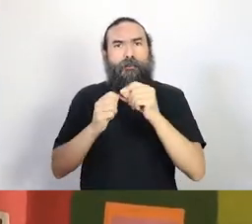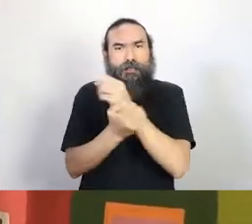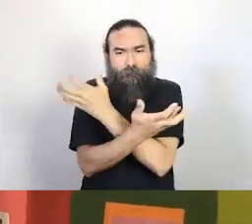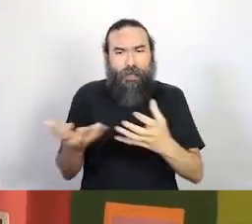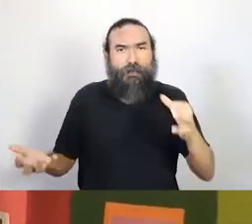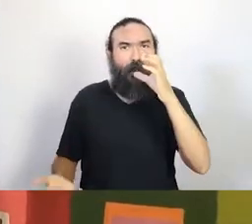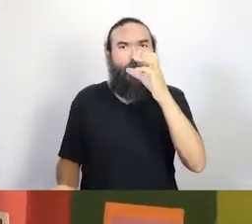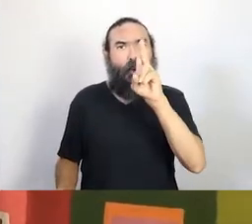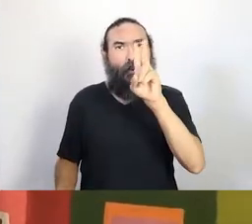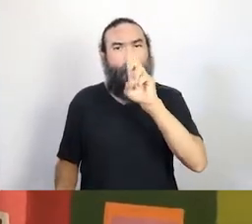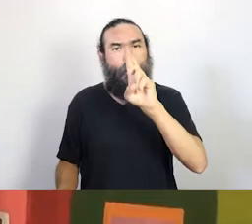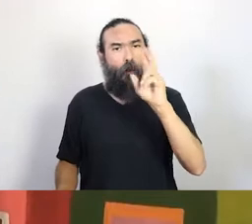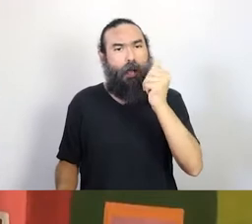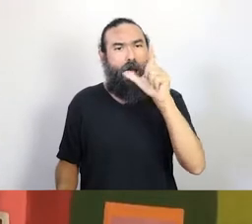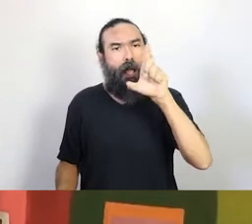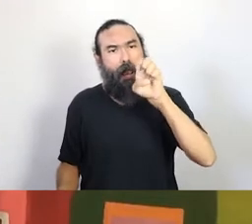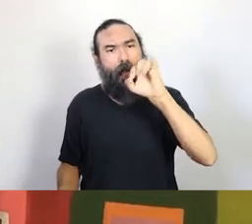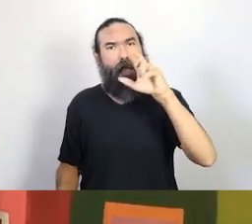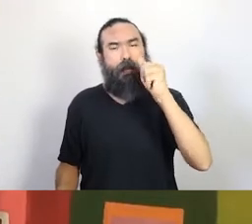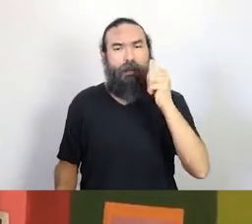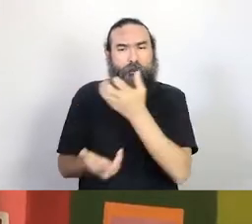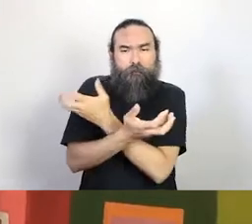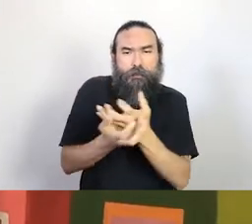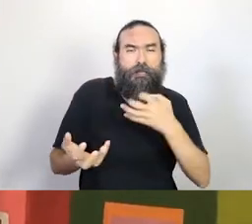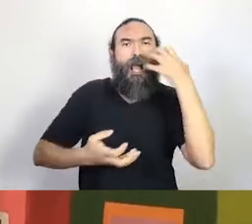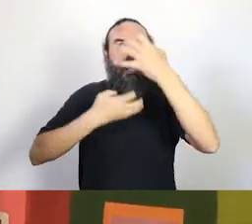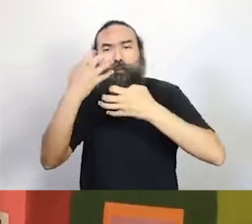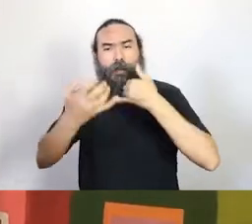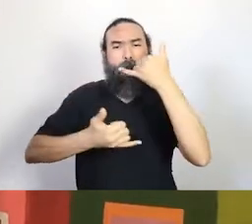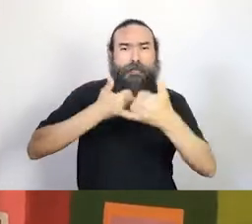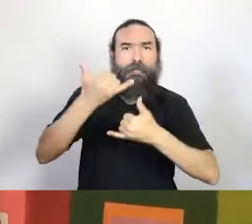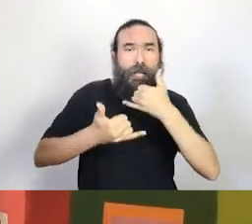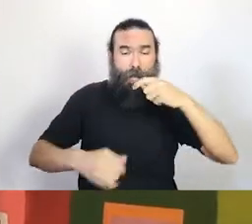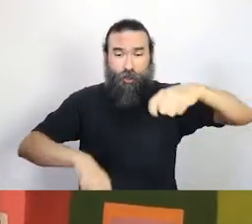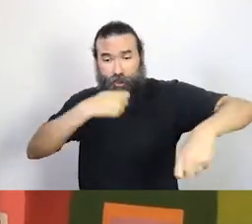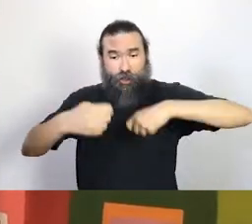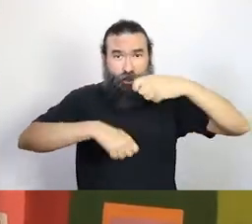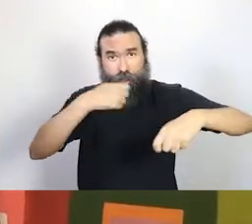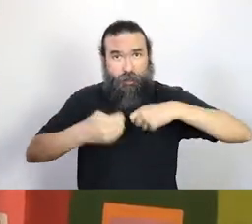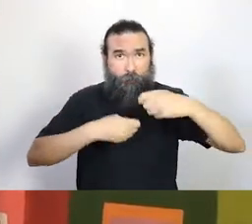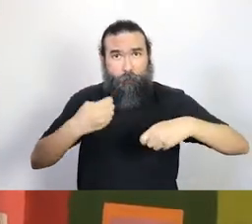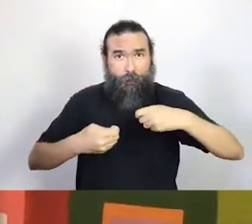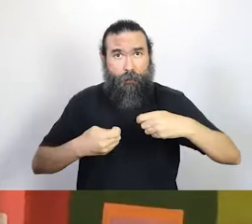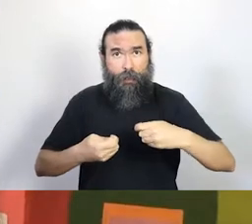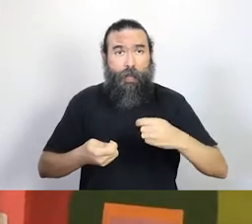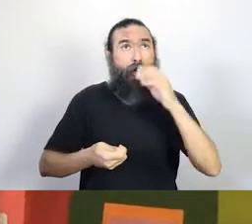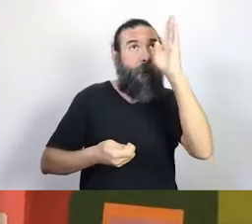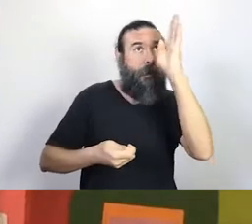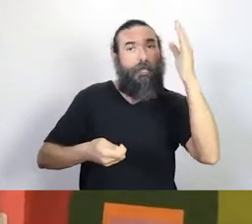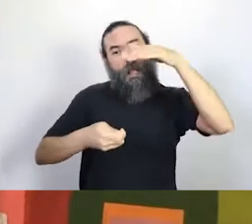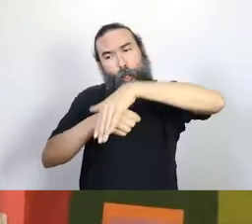curraleira, fazem a folia, fazem cantoria, muita brincadeira. Aí eles jantam, almoçam, né? As comidas